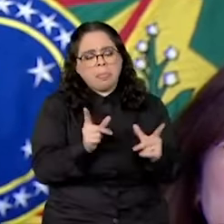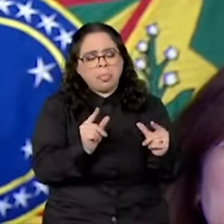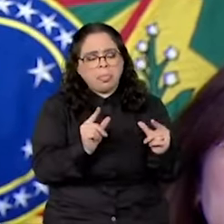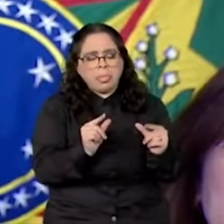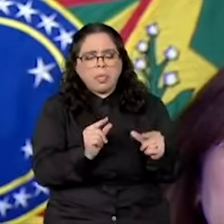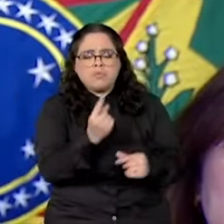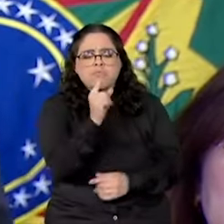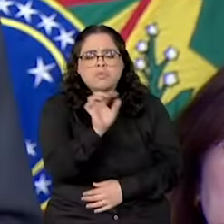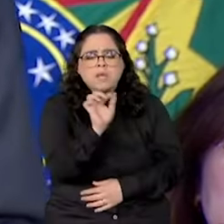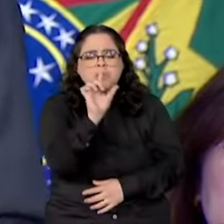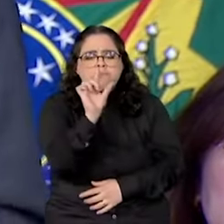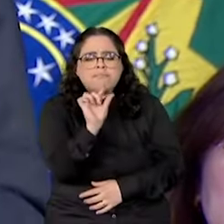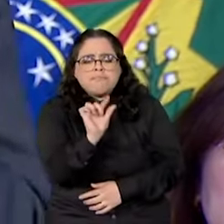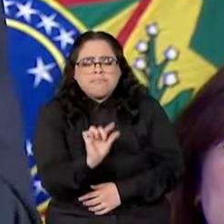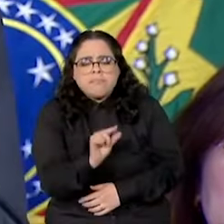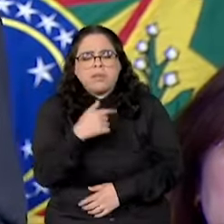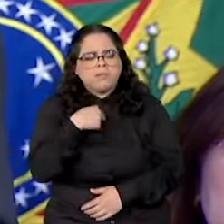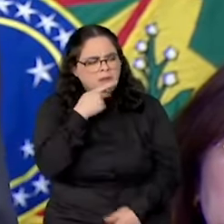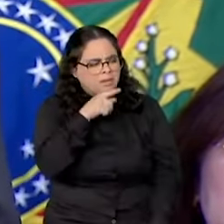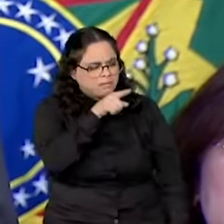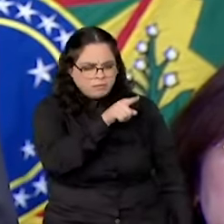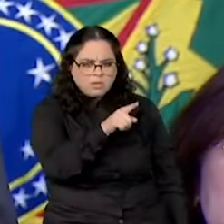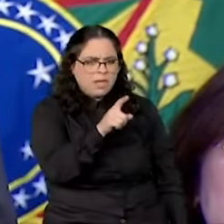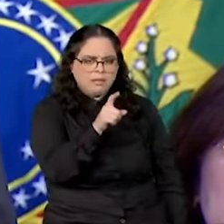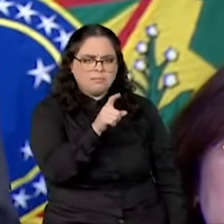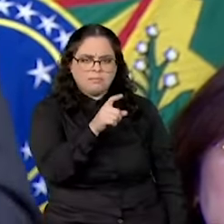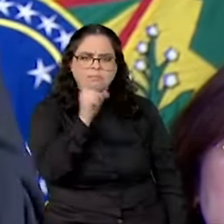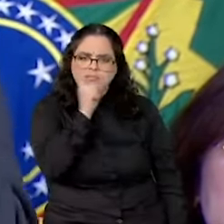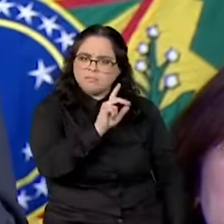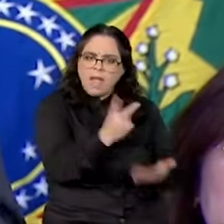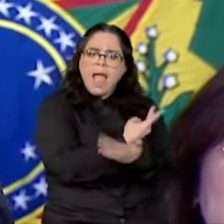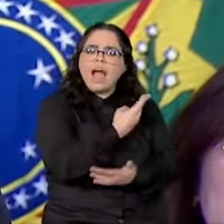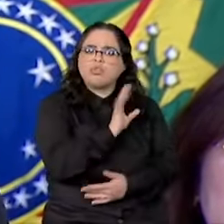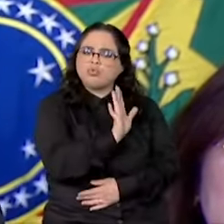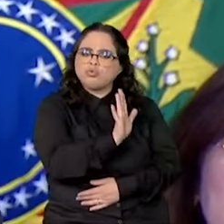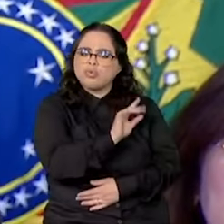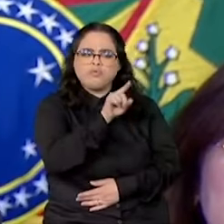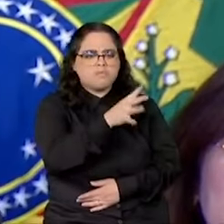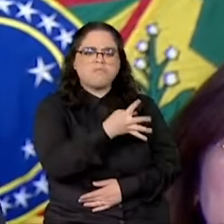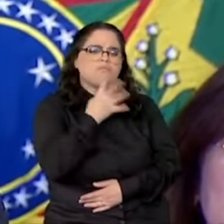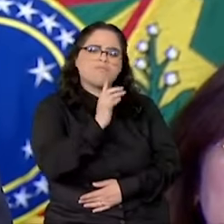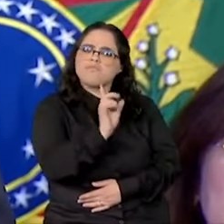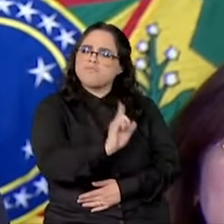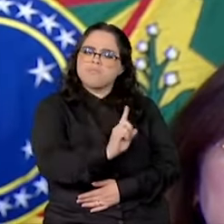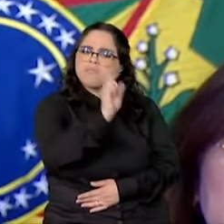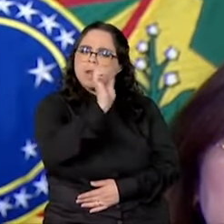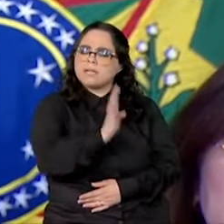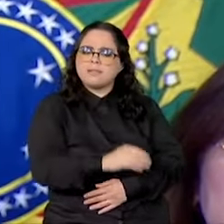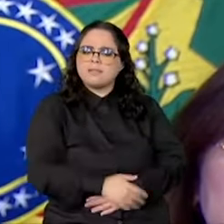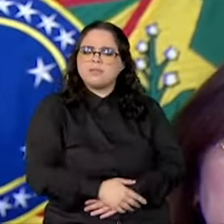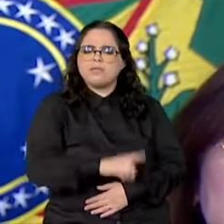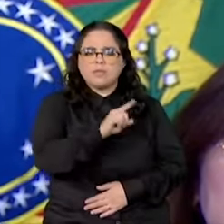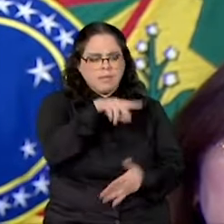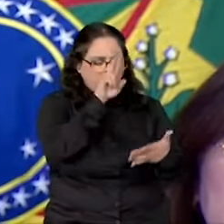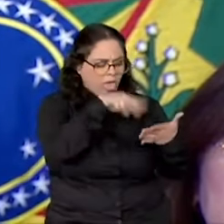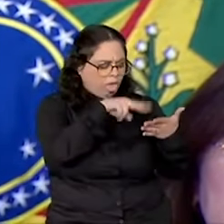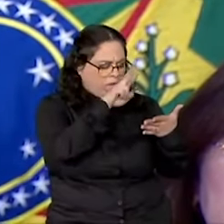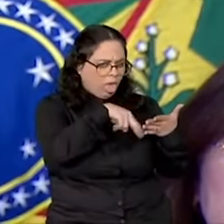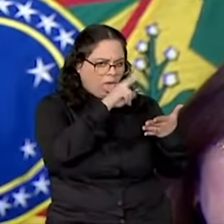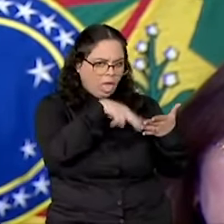menos que 1%. Eu falei, a senhora está enganada. A senhora não conhece o Brasil. A senhora fica lendo